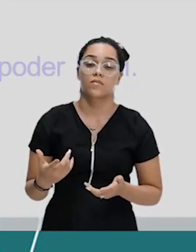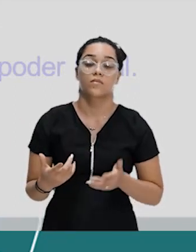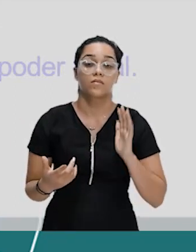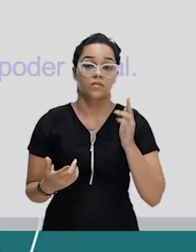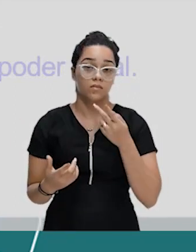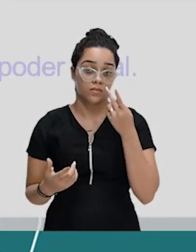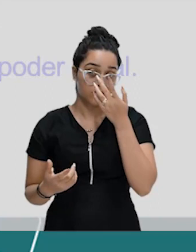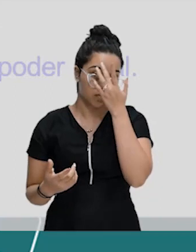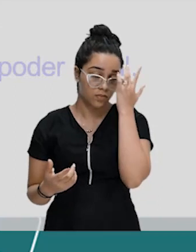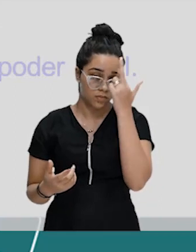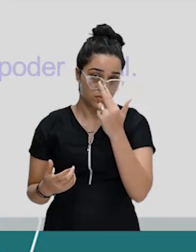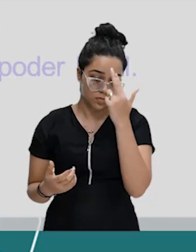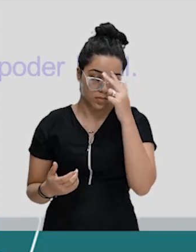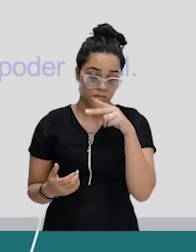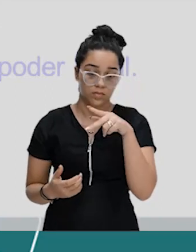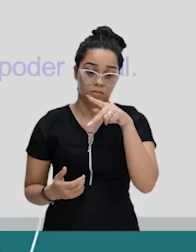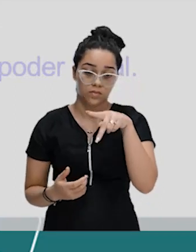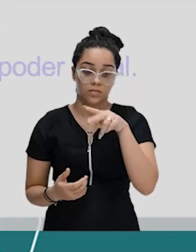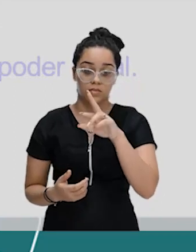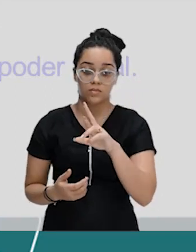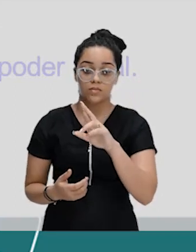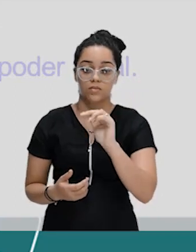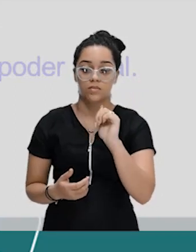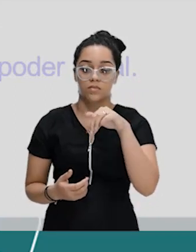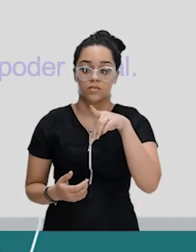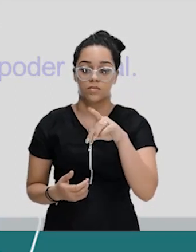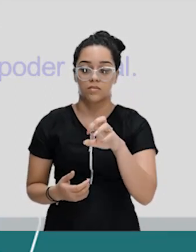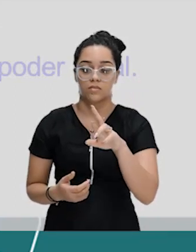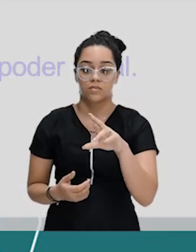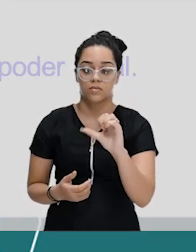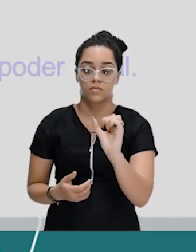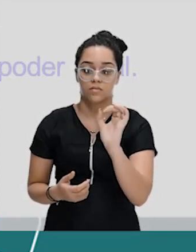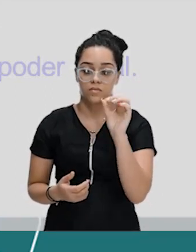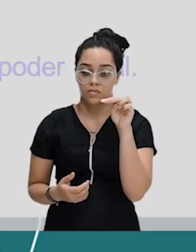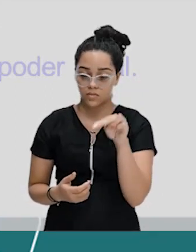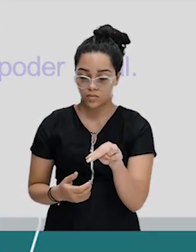diria o historiador P.R. Anderson, em Linhagens do